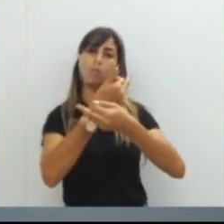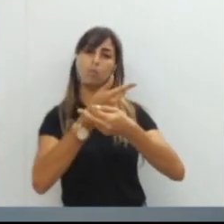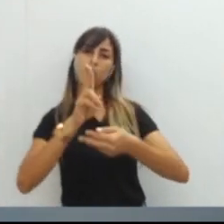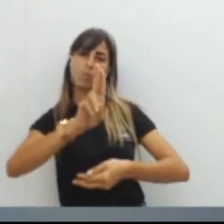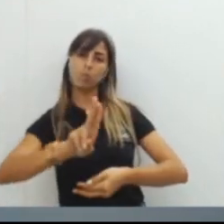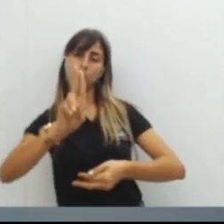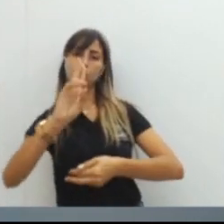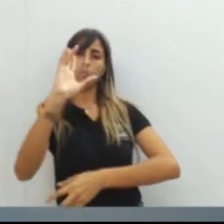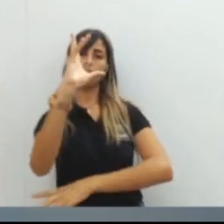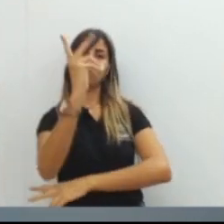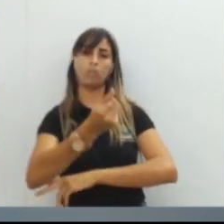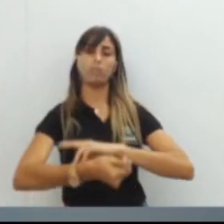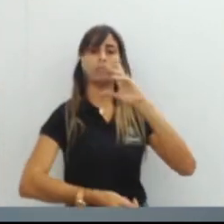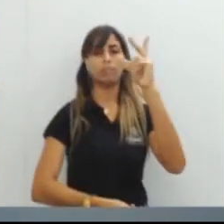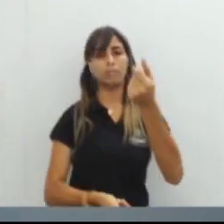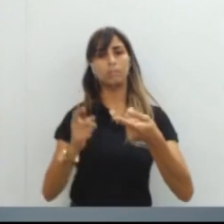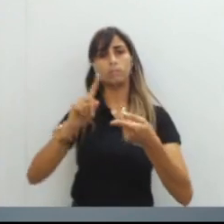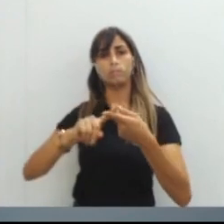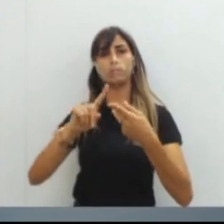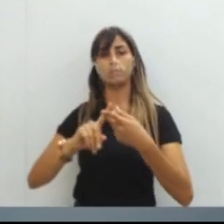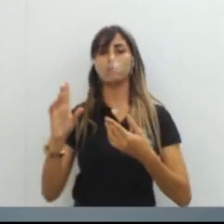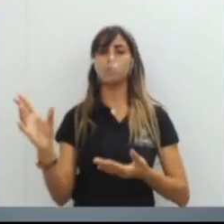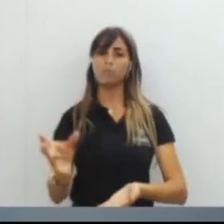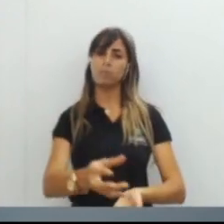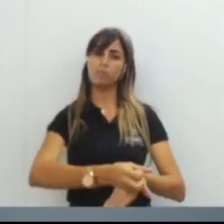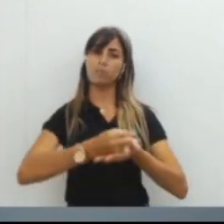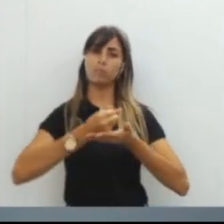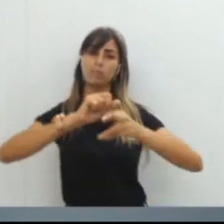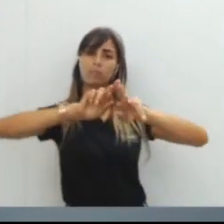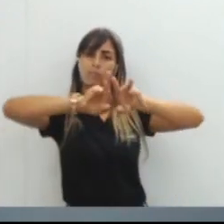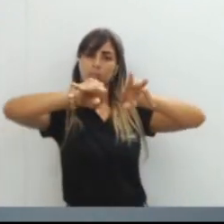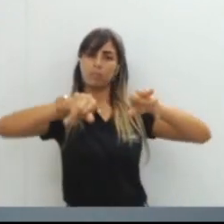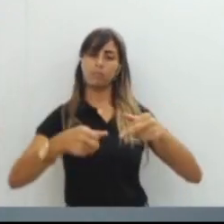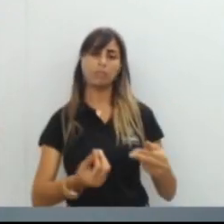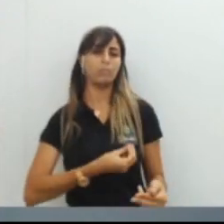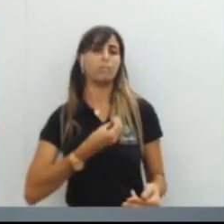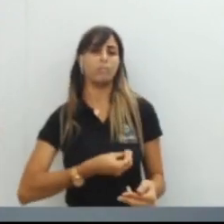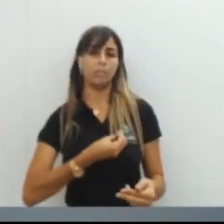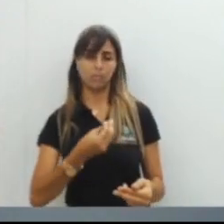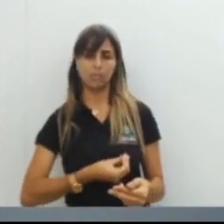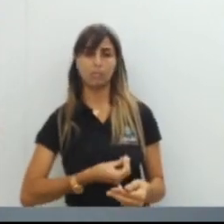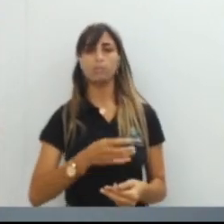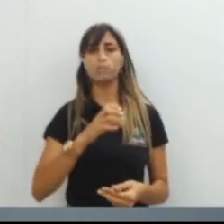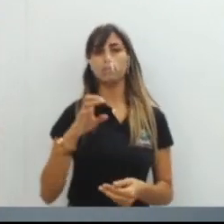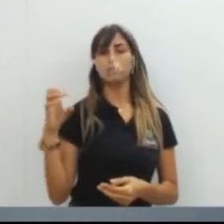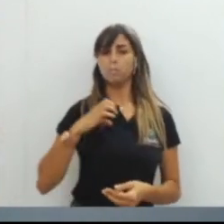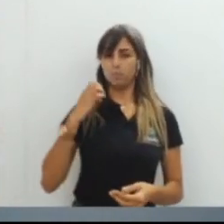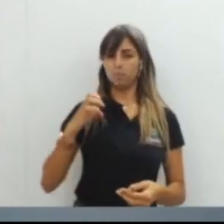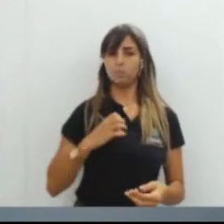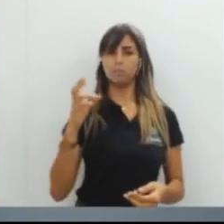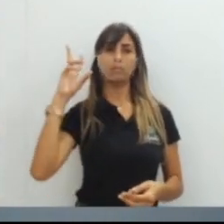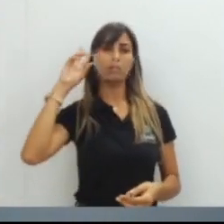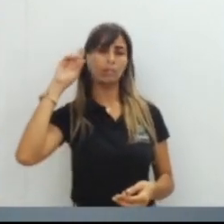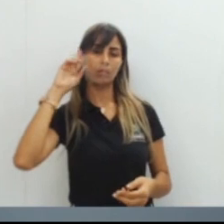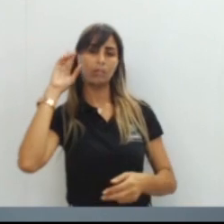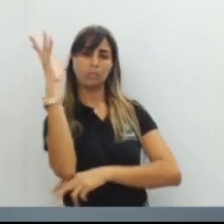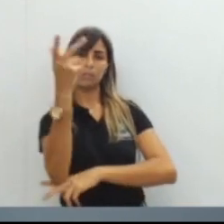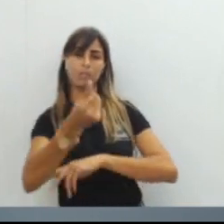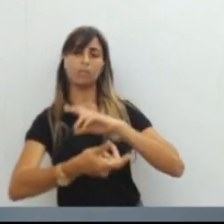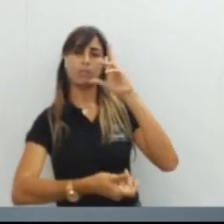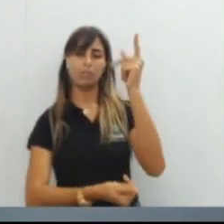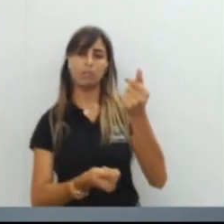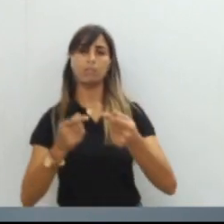veja, além de salvaguardar toda a biodiversidade, toda a riqueza natural da fauna e da flora, as